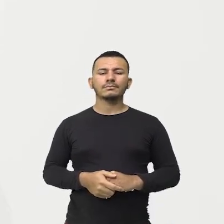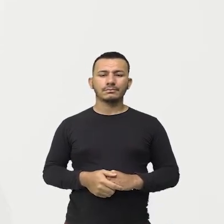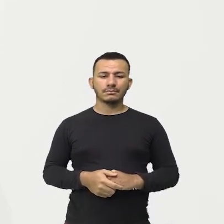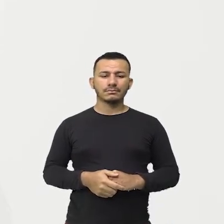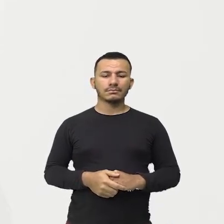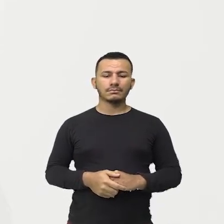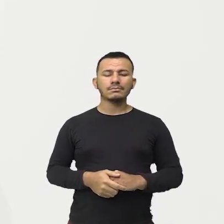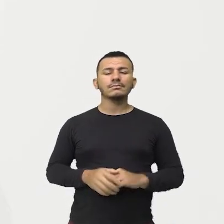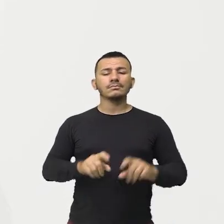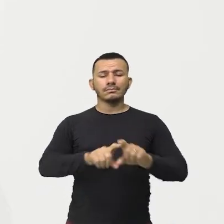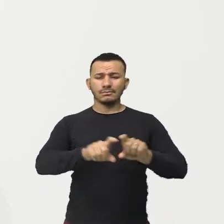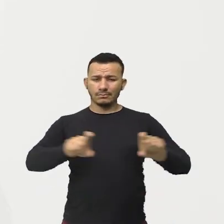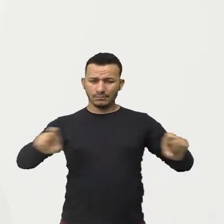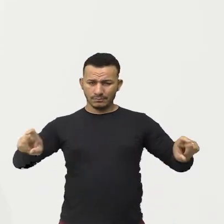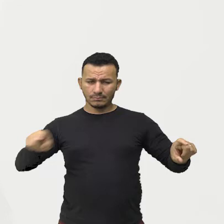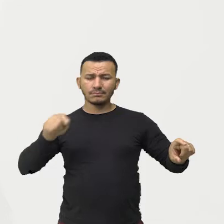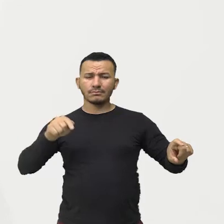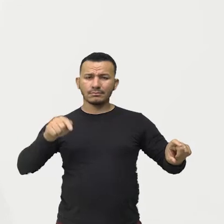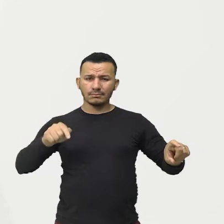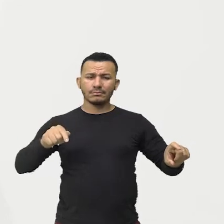R$3 vezes 60 centavos.